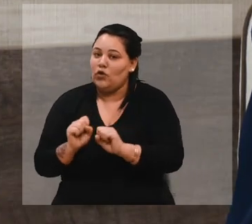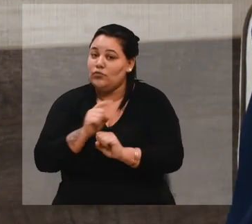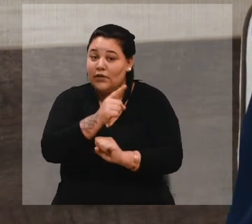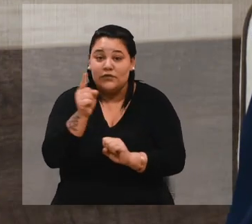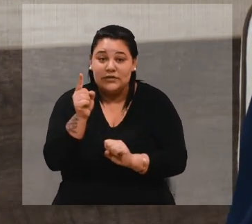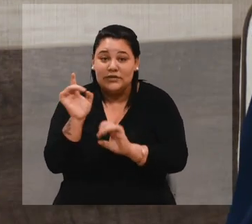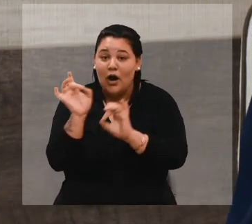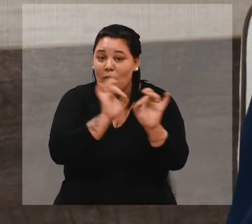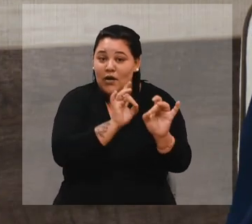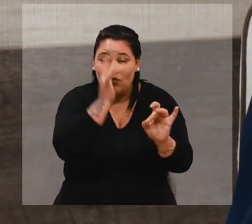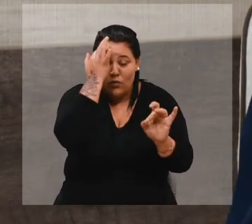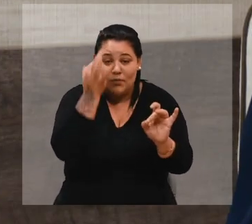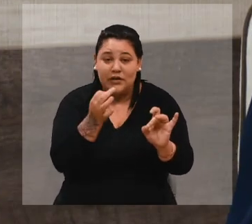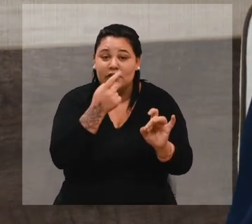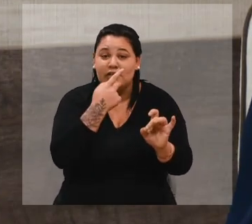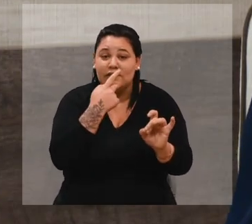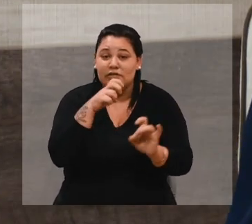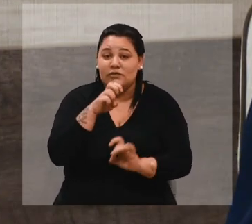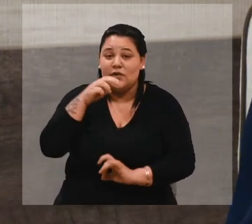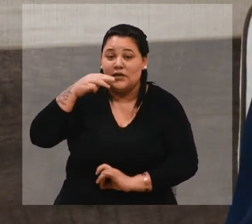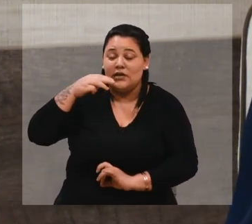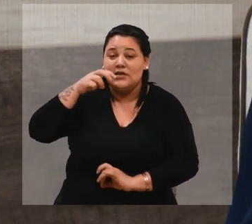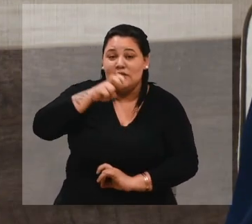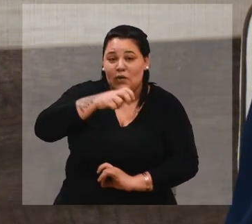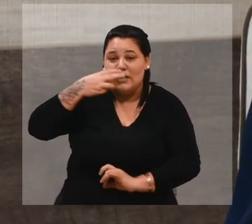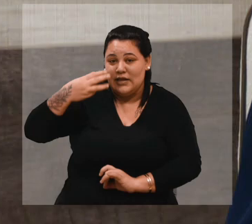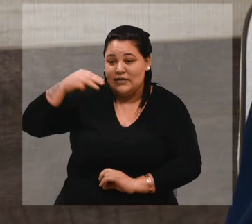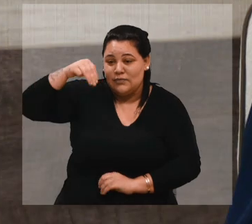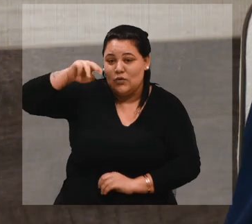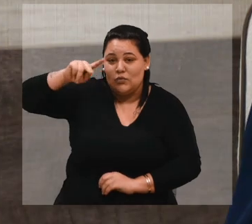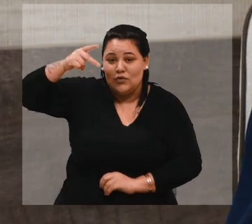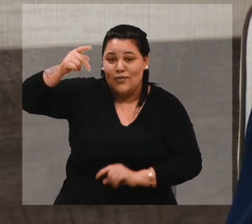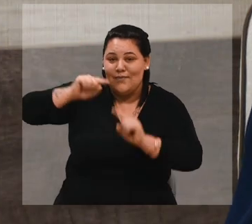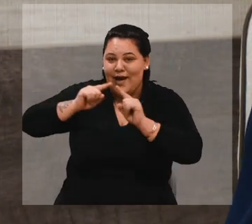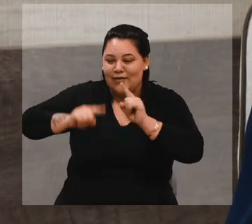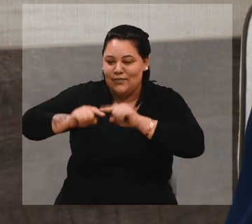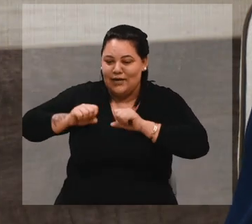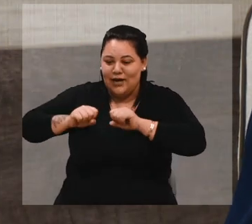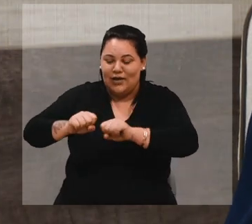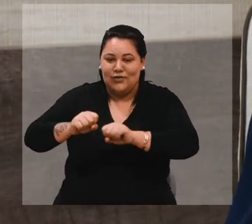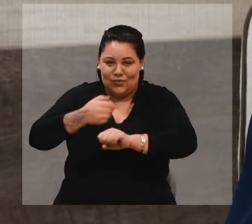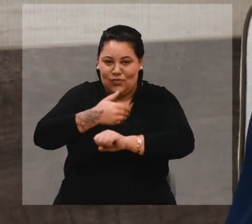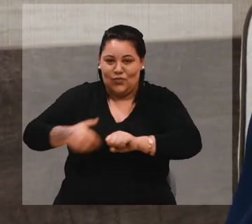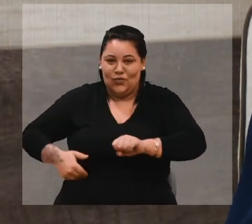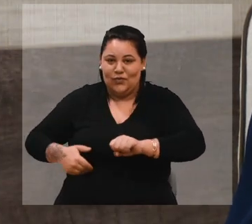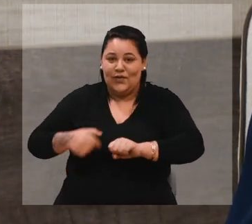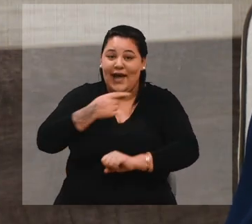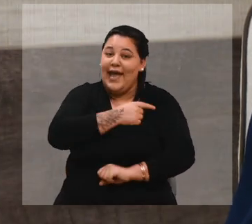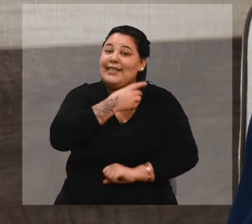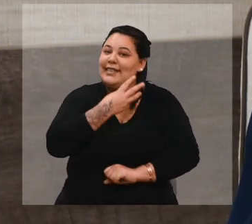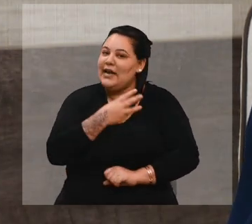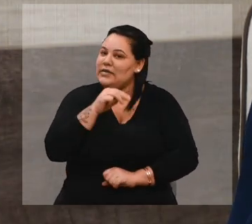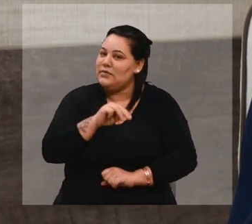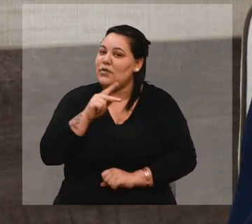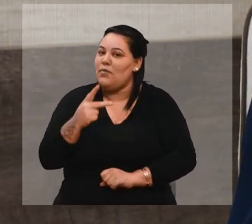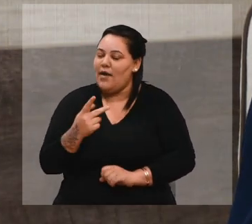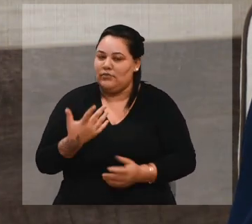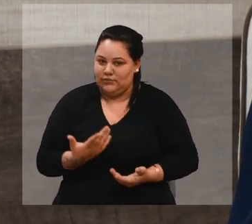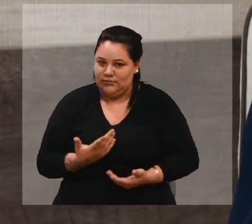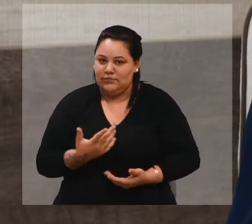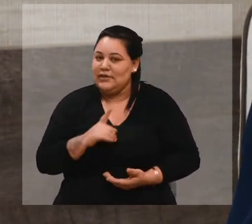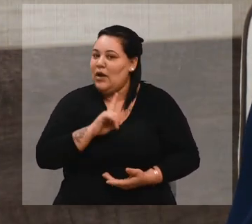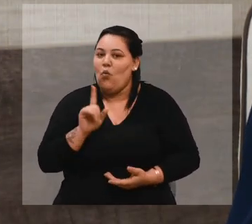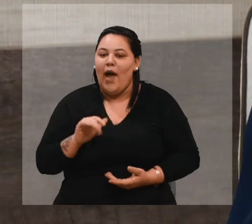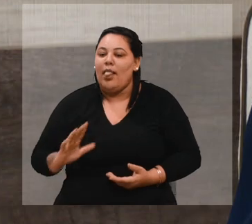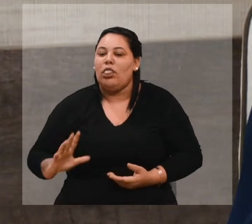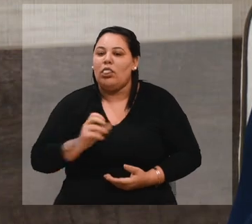telespectador entender, nós estamos falando de a Maesa 53 mil metros quadrados, mas o mercado público em si é 13 mil metros quadrados. Eu